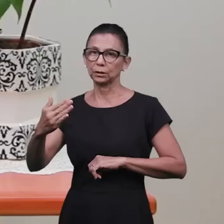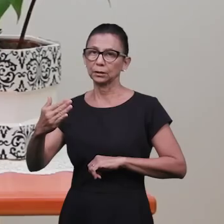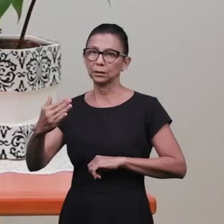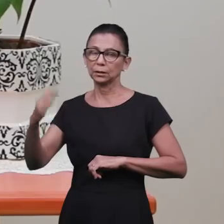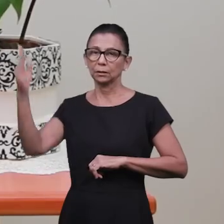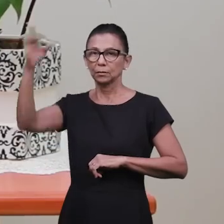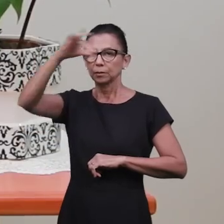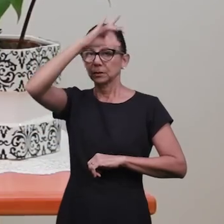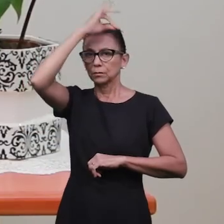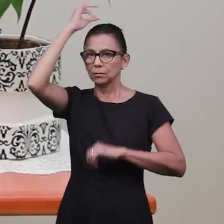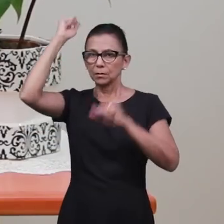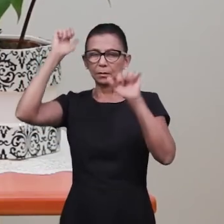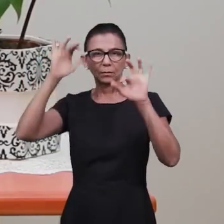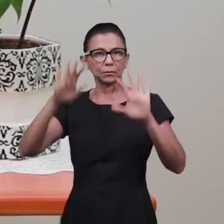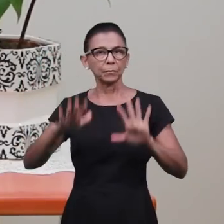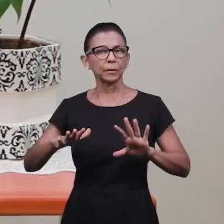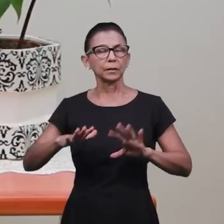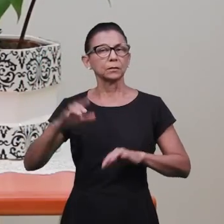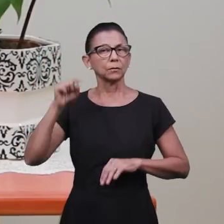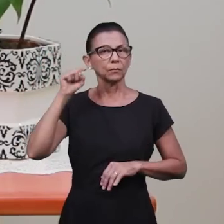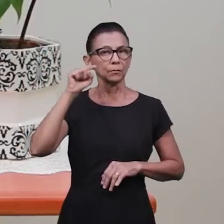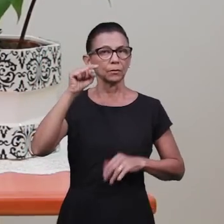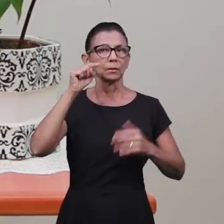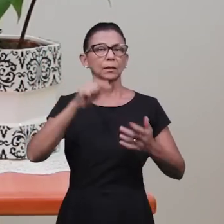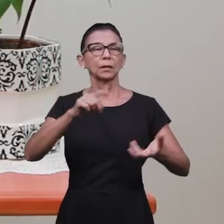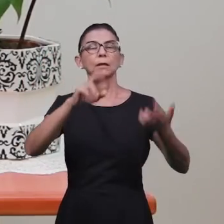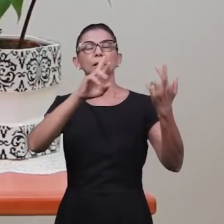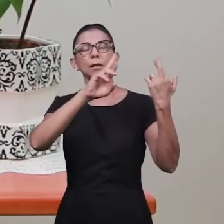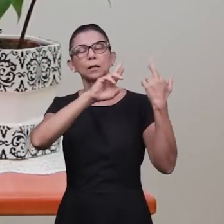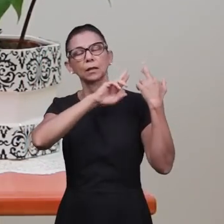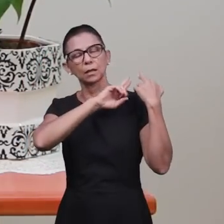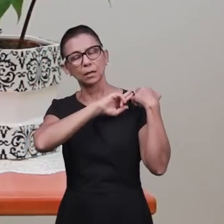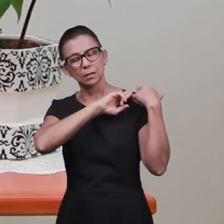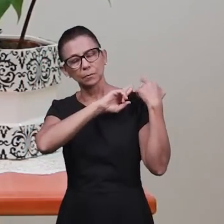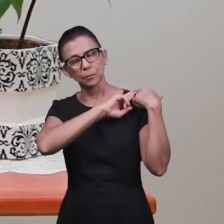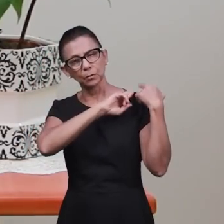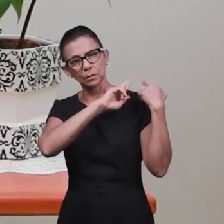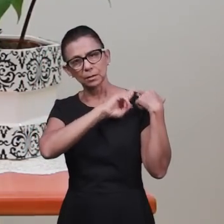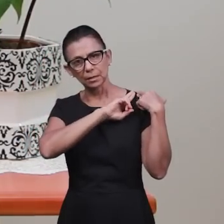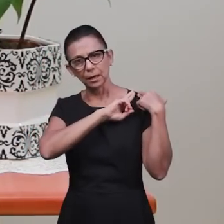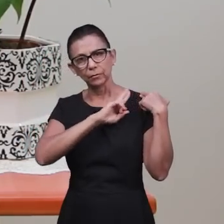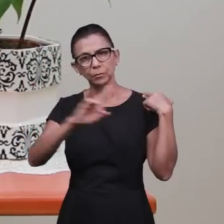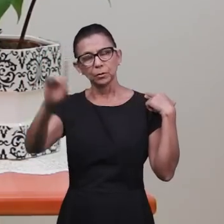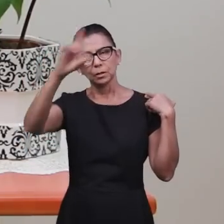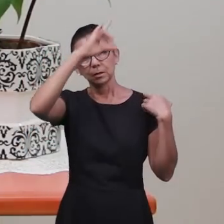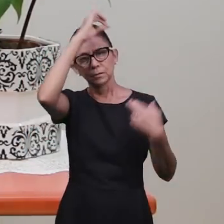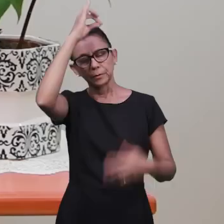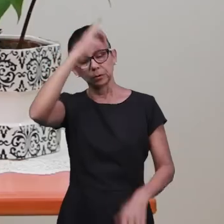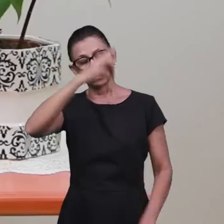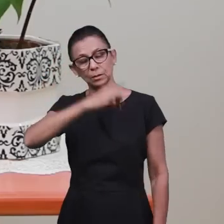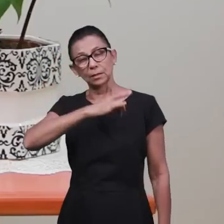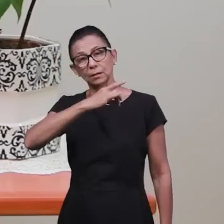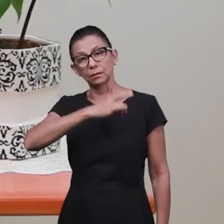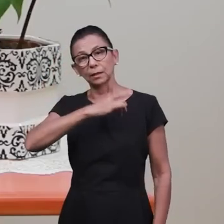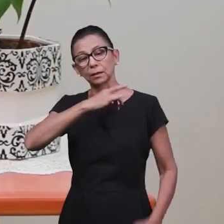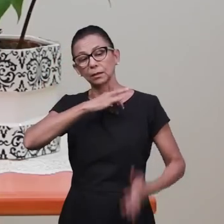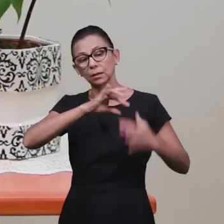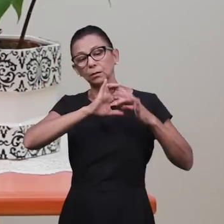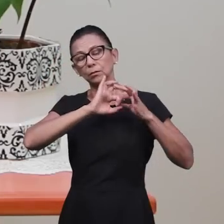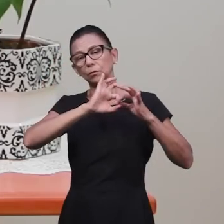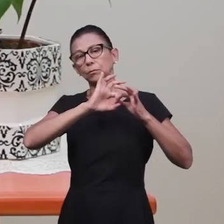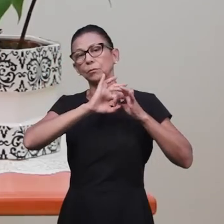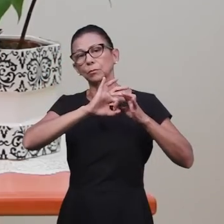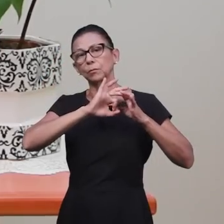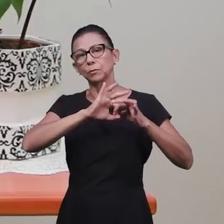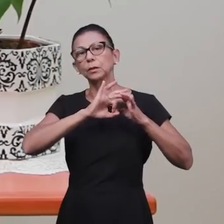a bênção do Espírito Santo para a sua vida. Você é responsável para abastecer a candeia, para